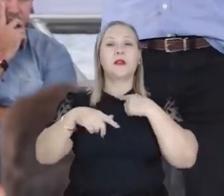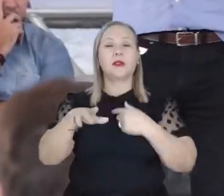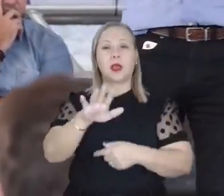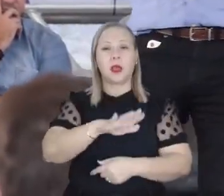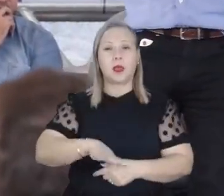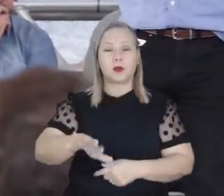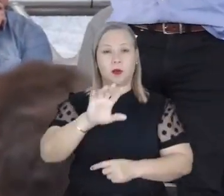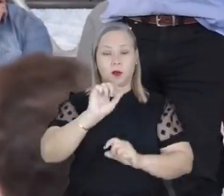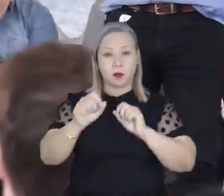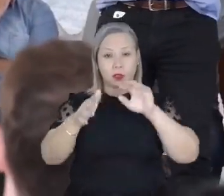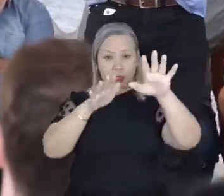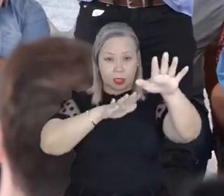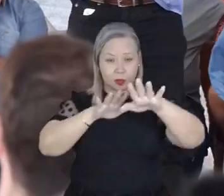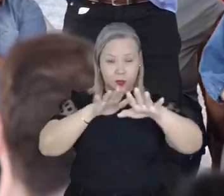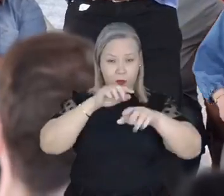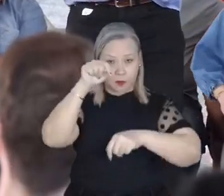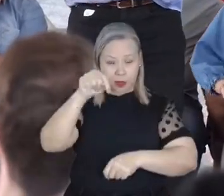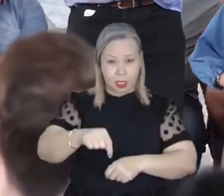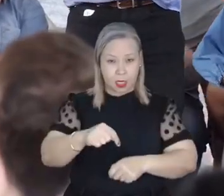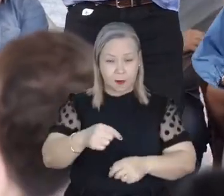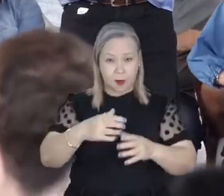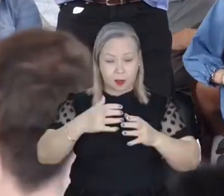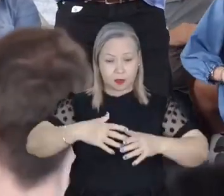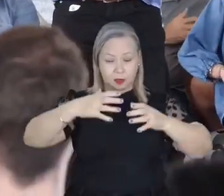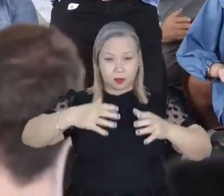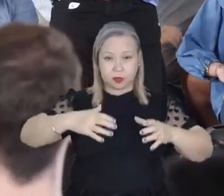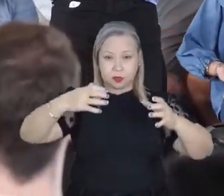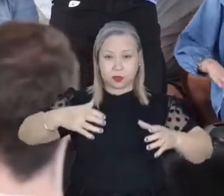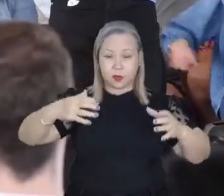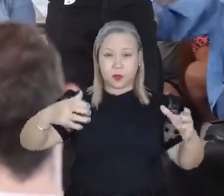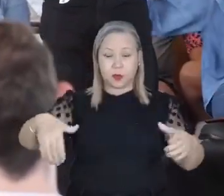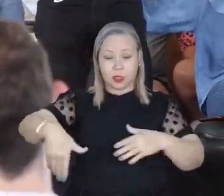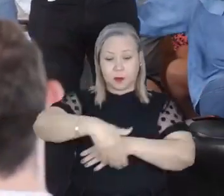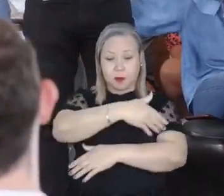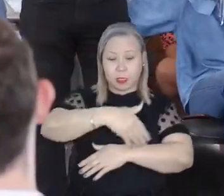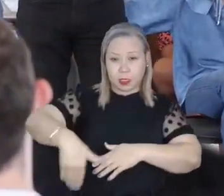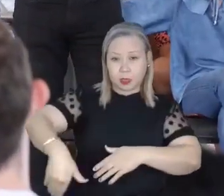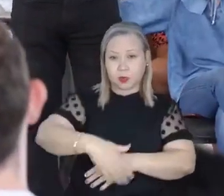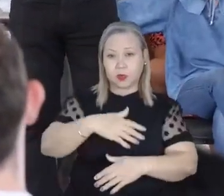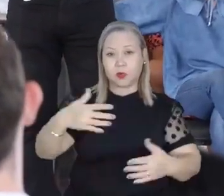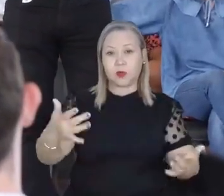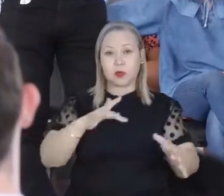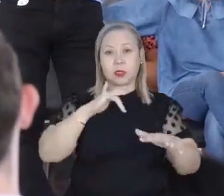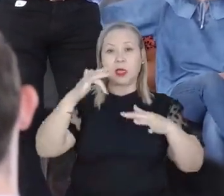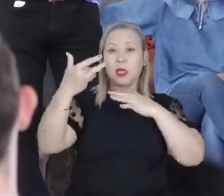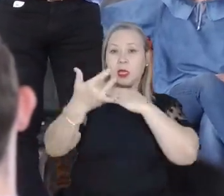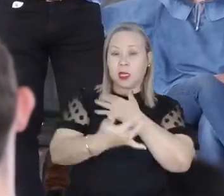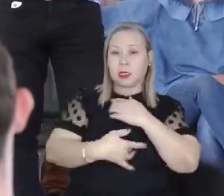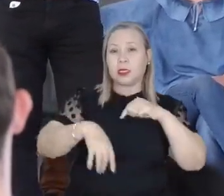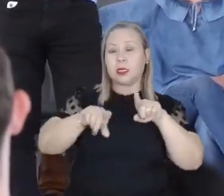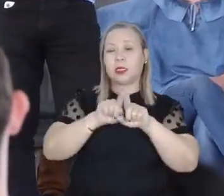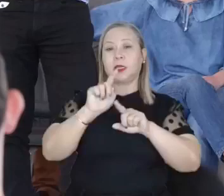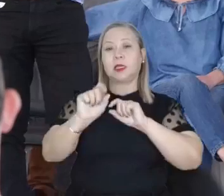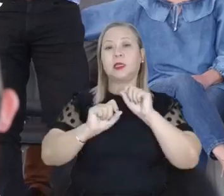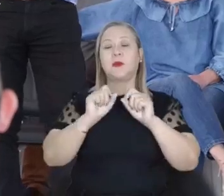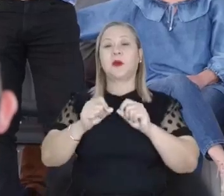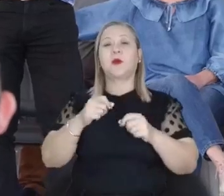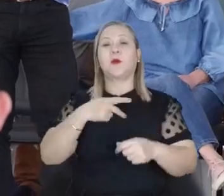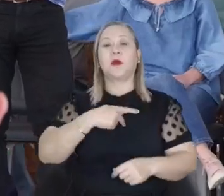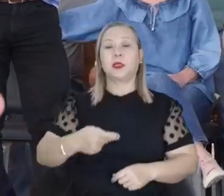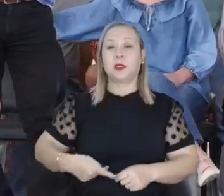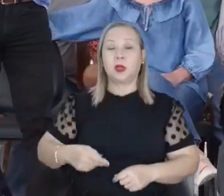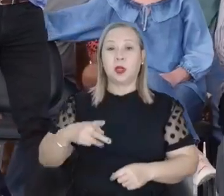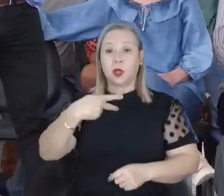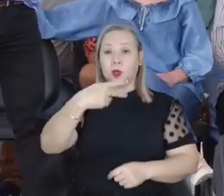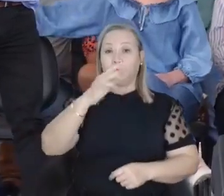possa multiplicar pelas ruas, pelas redes, porque o presidente Lula é o candidato do PT, mas ele é o candidato de